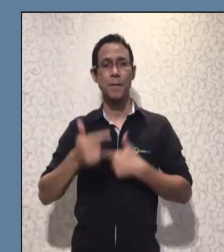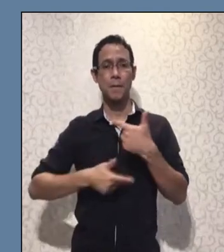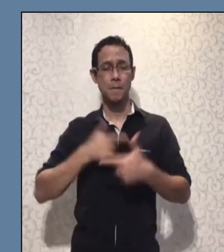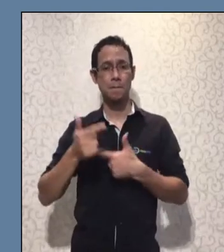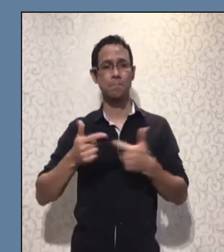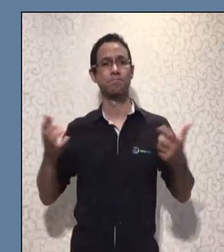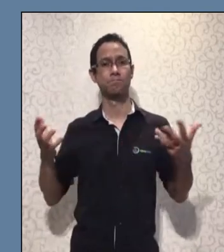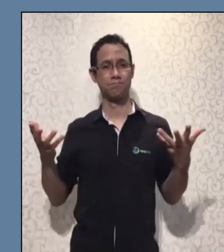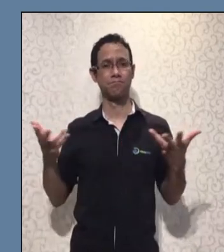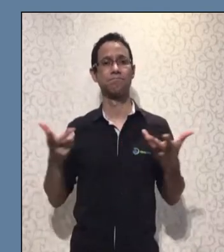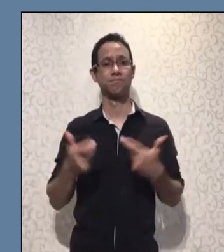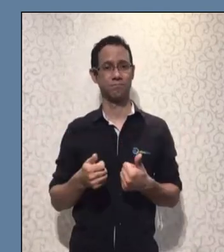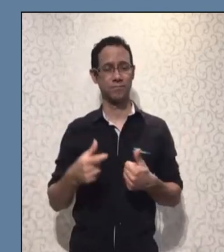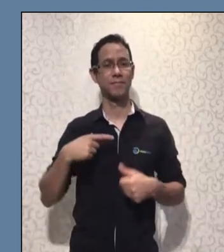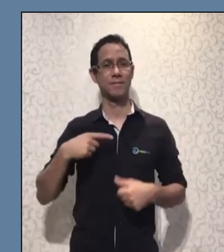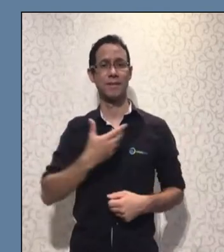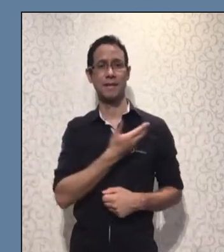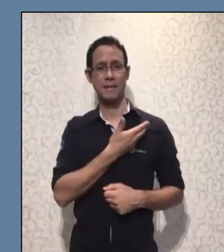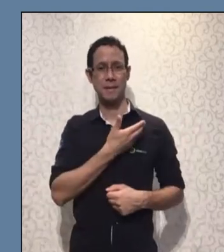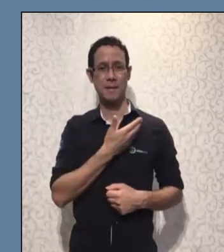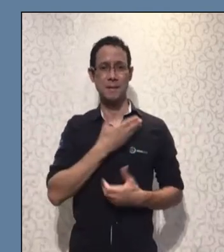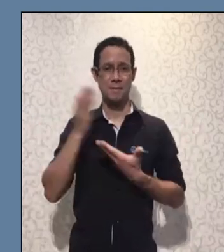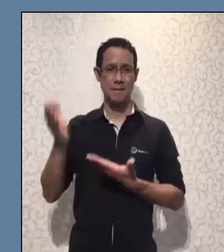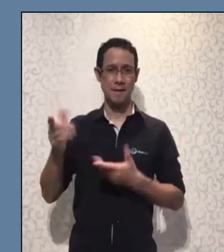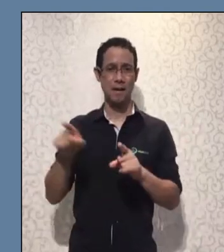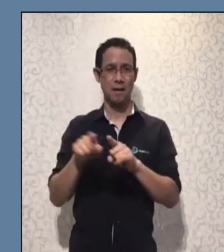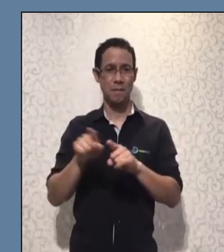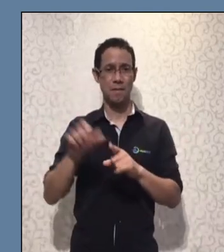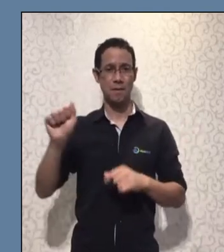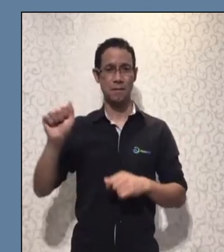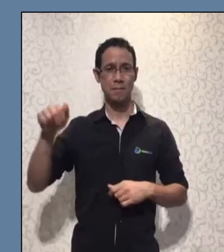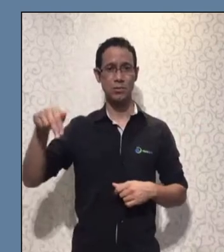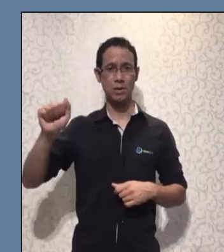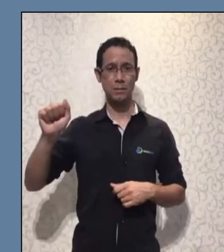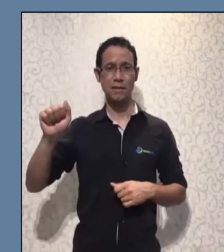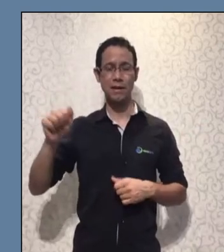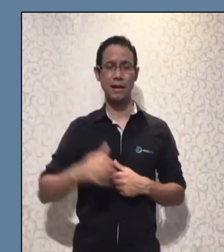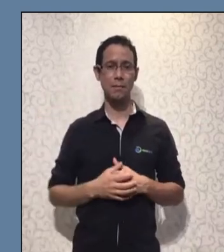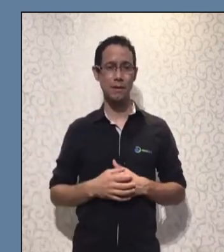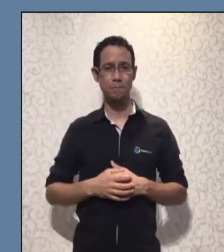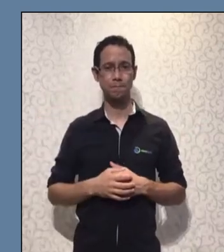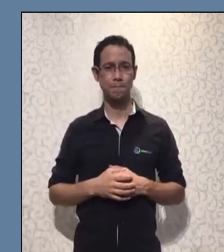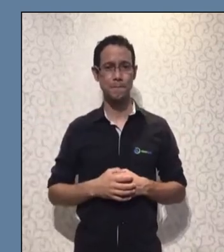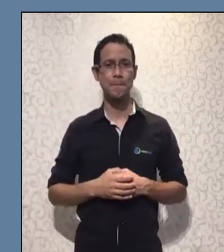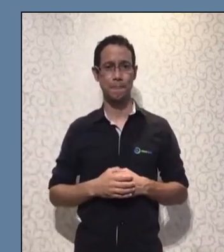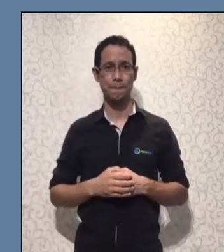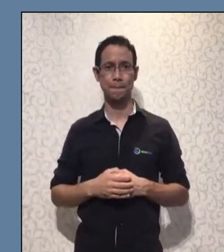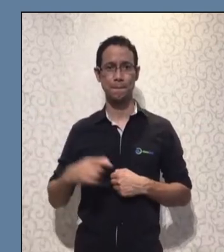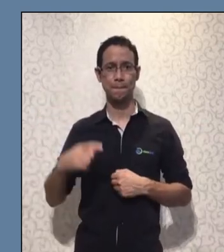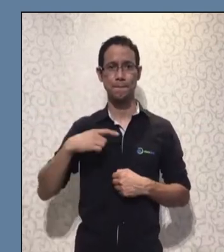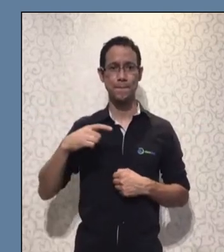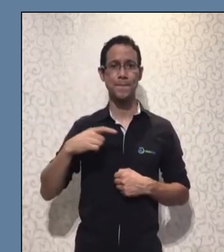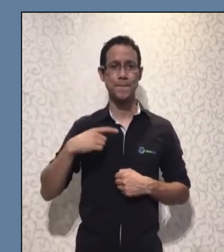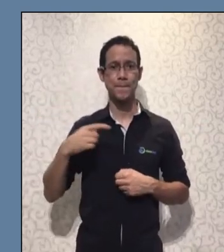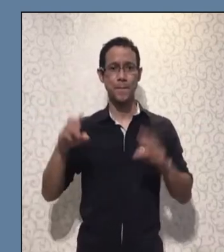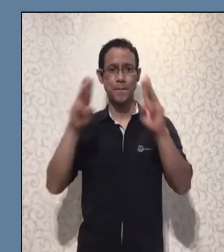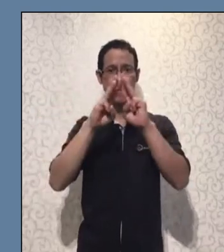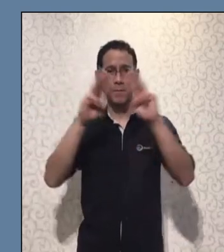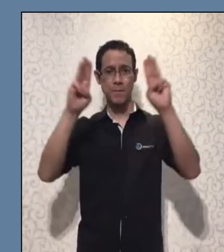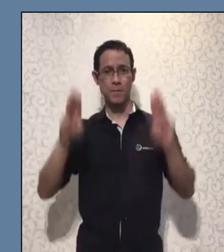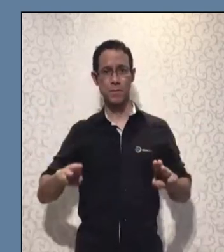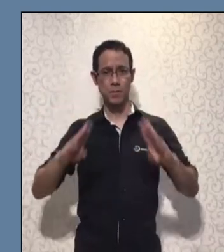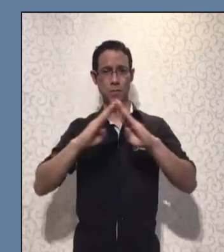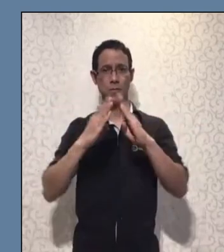das colegas de lá, inclusive a Ana faz um trabalho fabuloso, que é a questão do museu-escola, né?